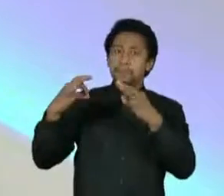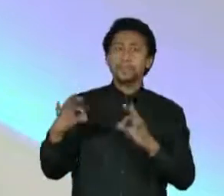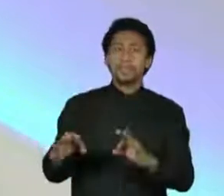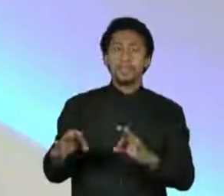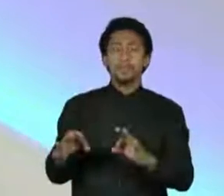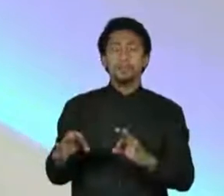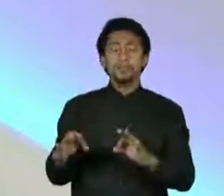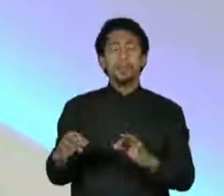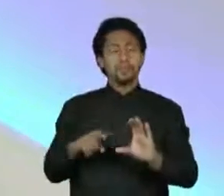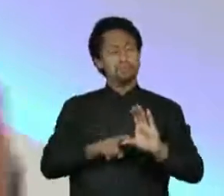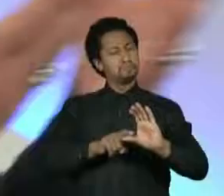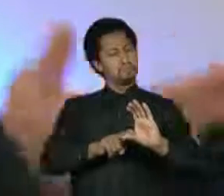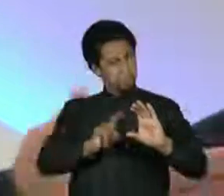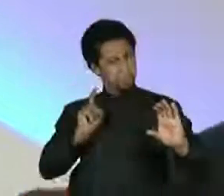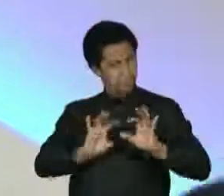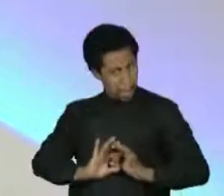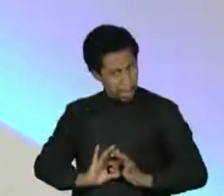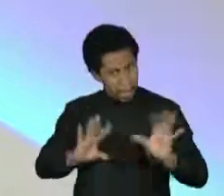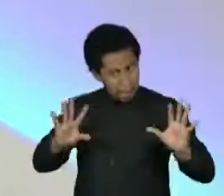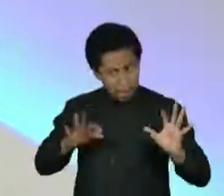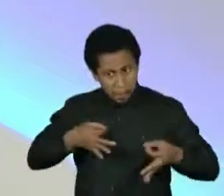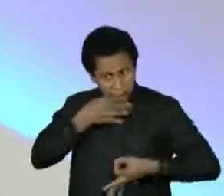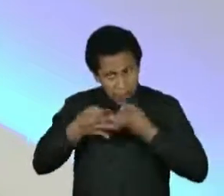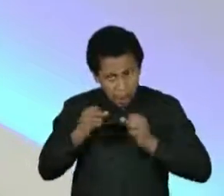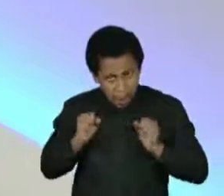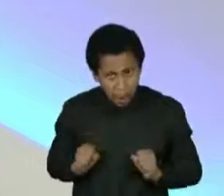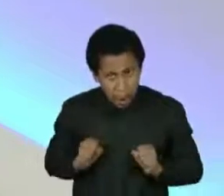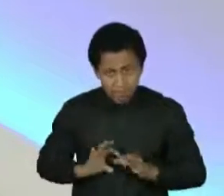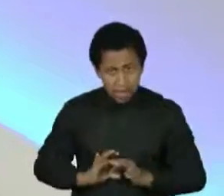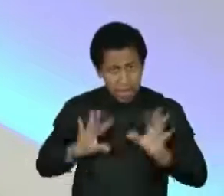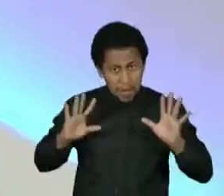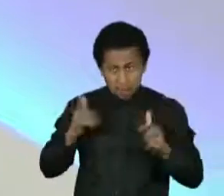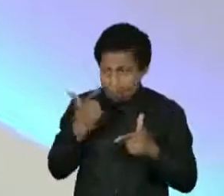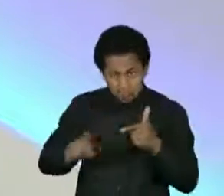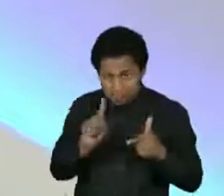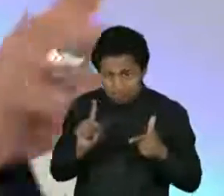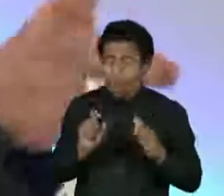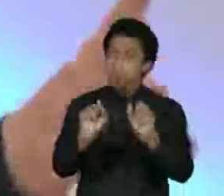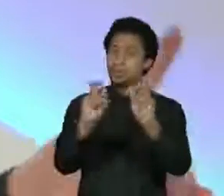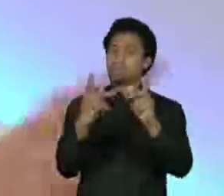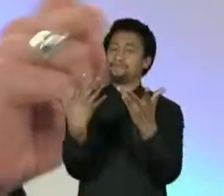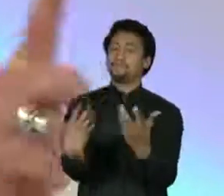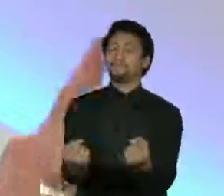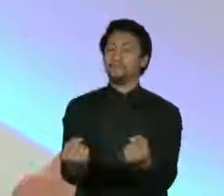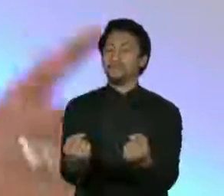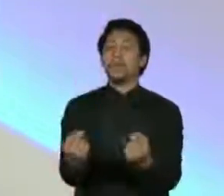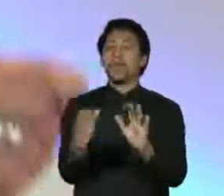sendo totalmente independente, eu posso dar qualquer tipo de opinião. Eu não